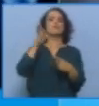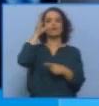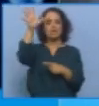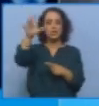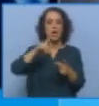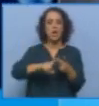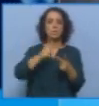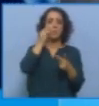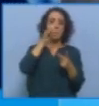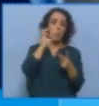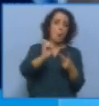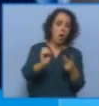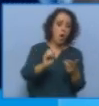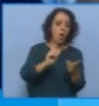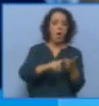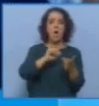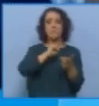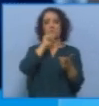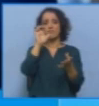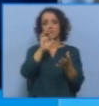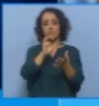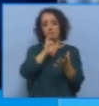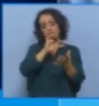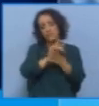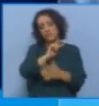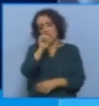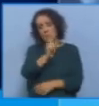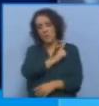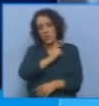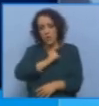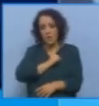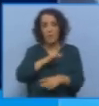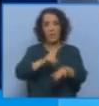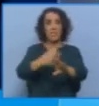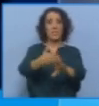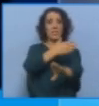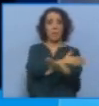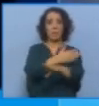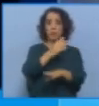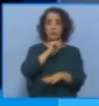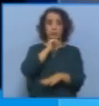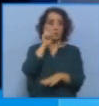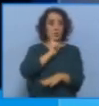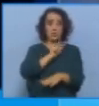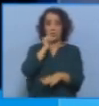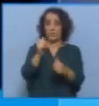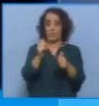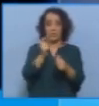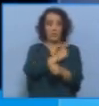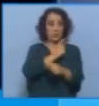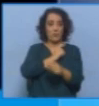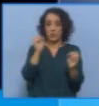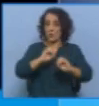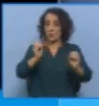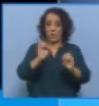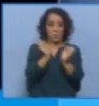estrangeiros. Saltando-se um bocadinho para este tempo histórico, as viúvas não tinham segurança social, Exato. Não tinham família, o papel